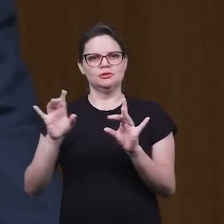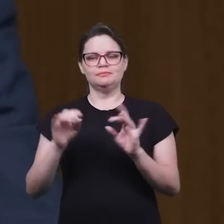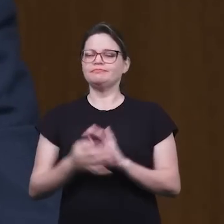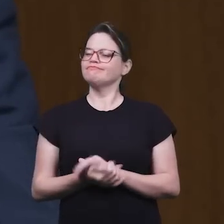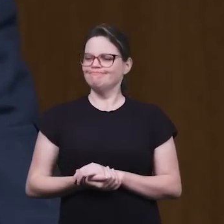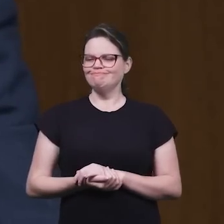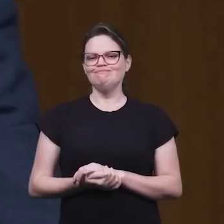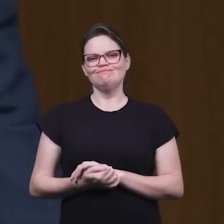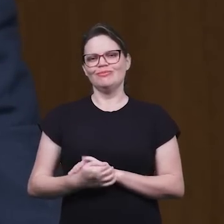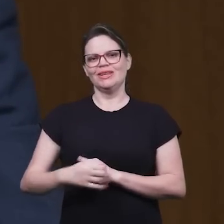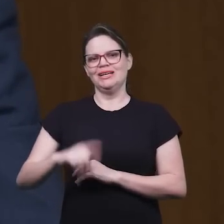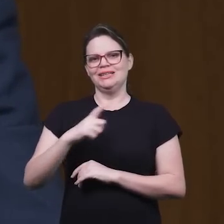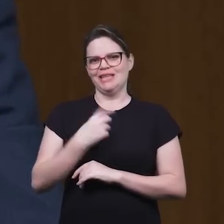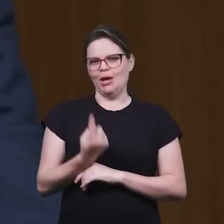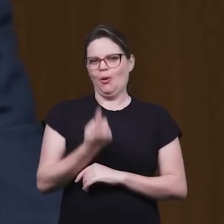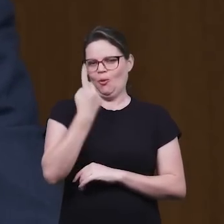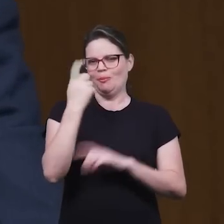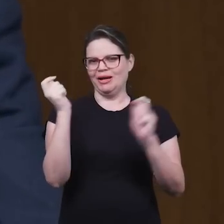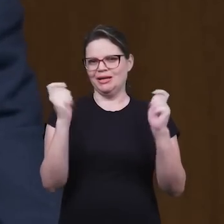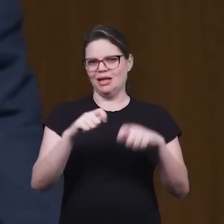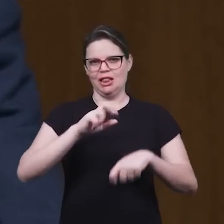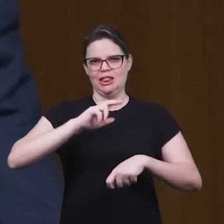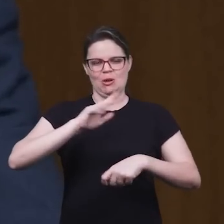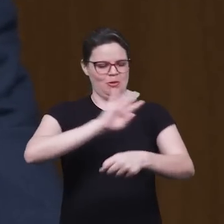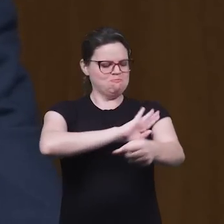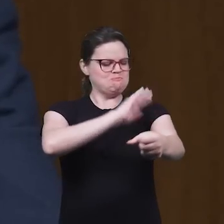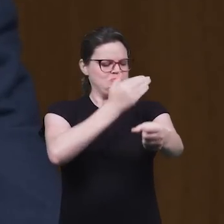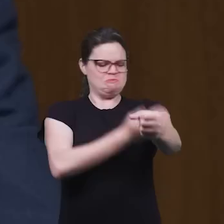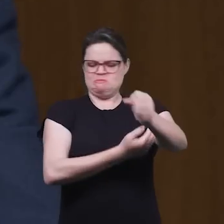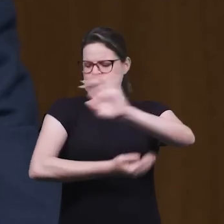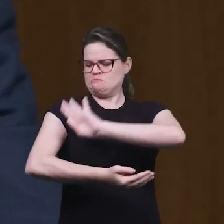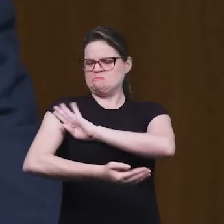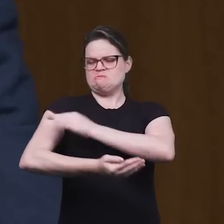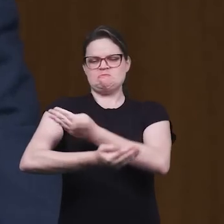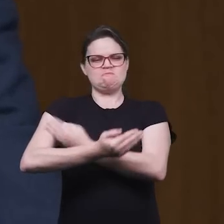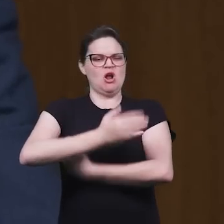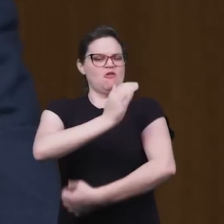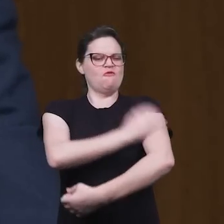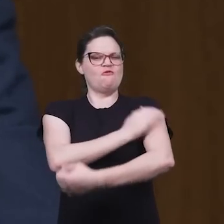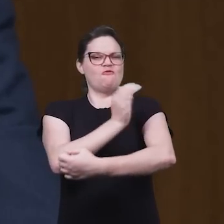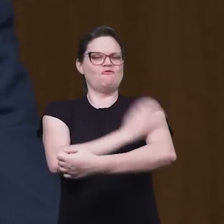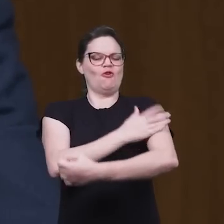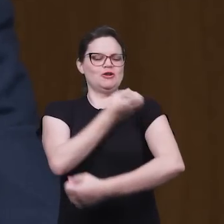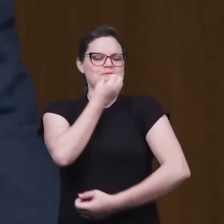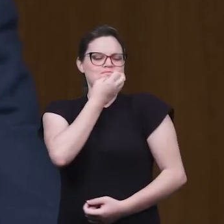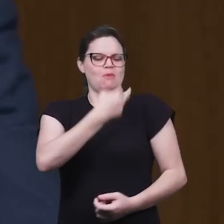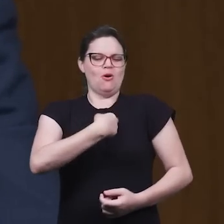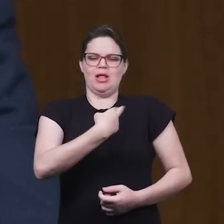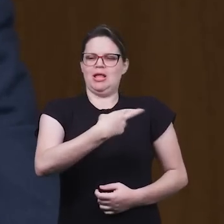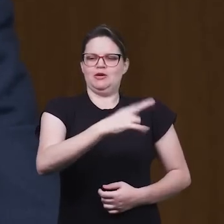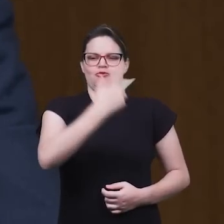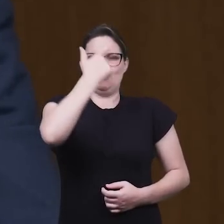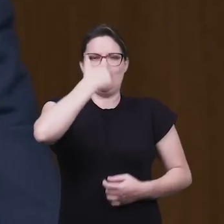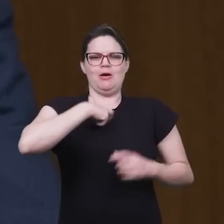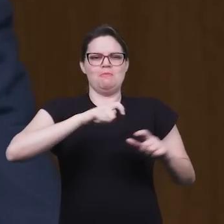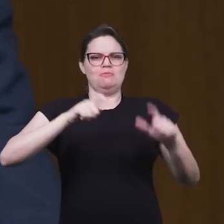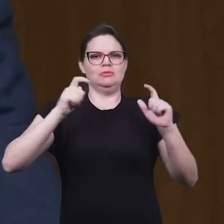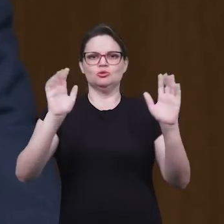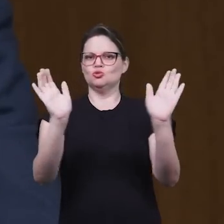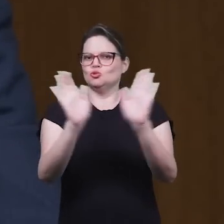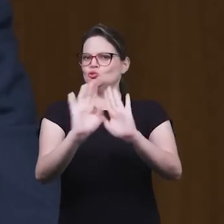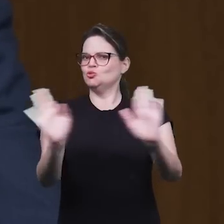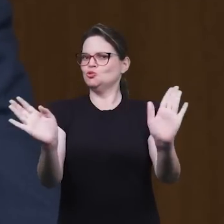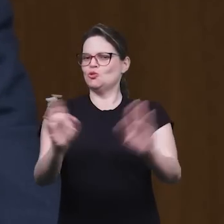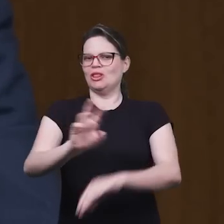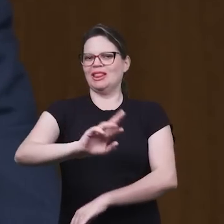oposição. Não é a nossa força, não é o nosso braço, não é força de vontade, não é ser um bom religioso. É o poder do